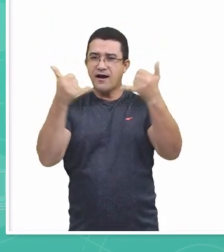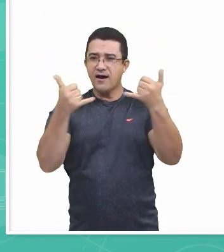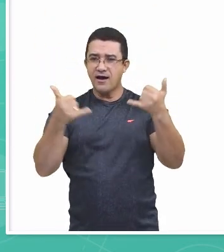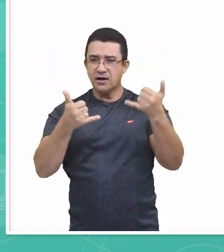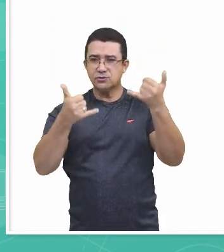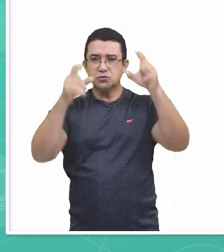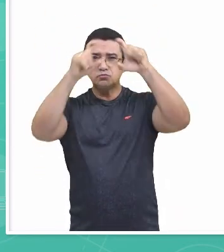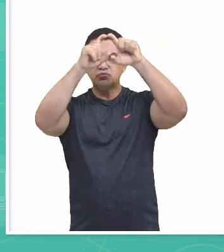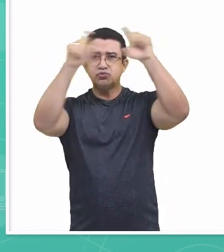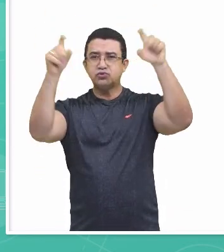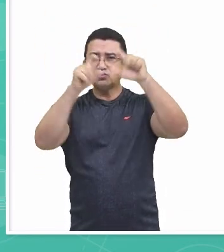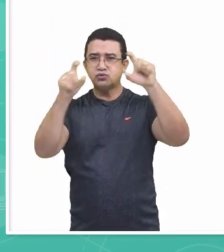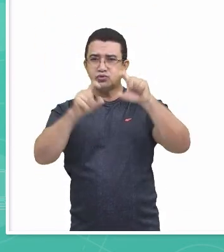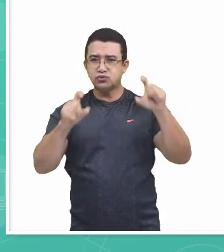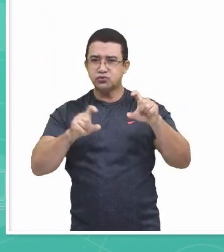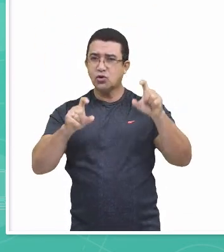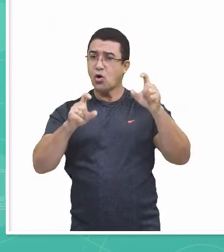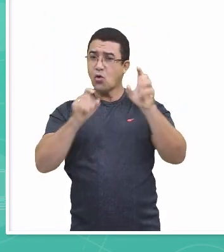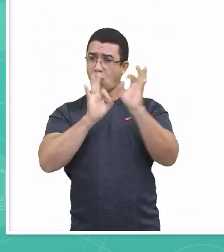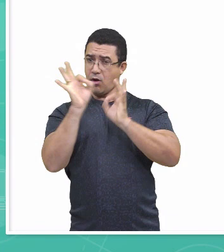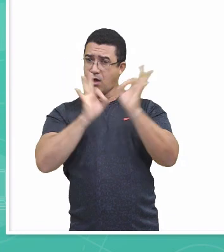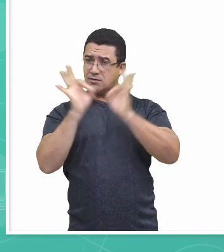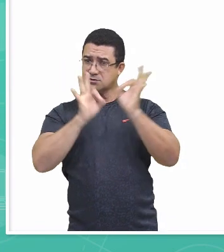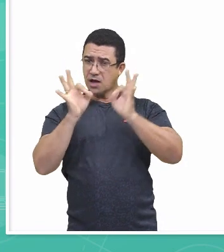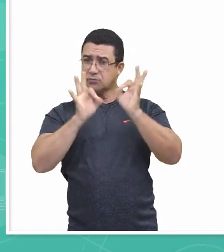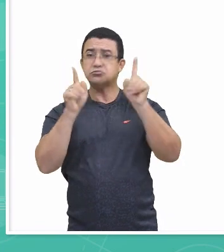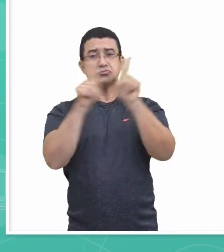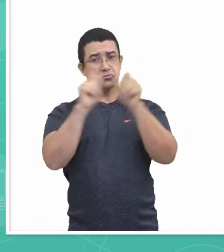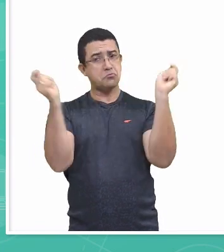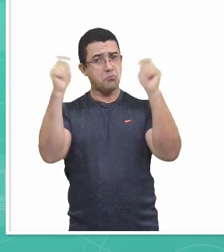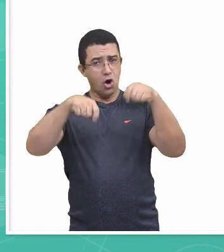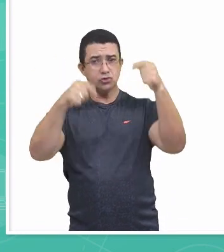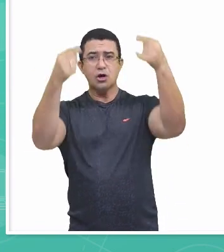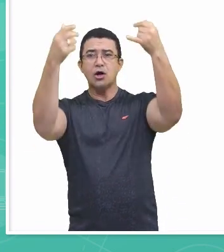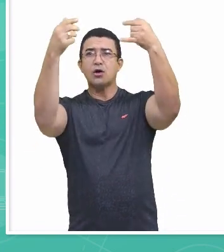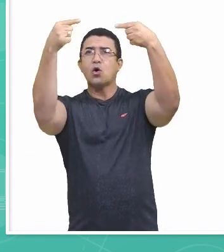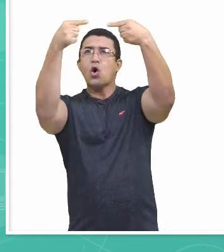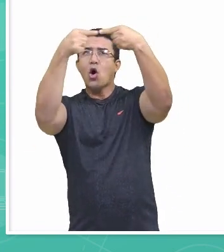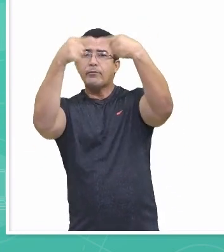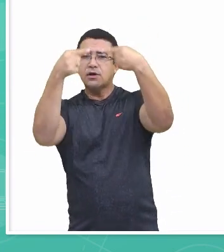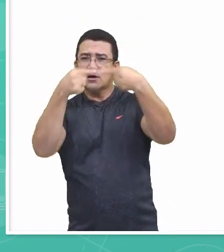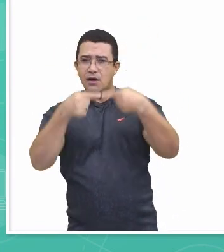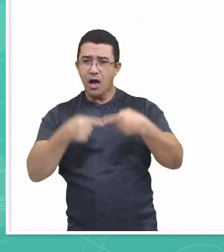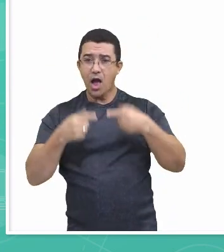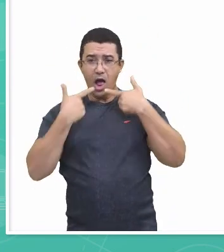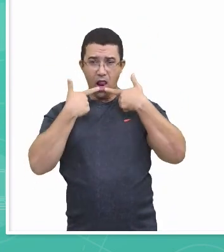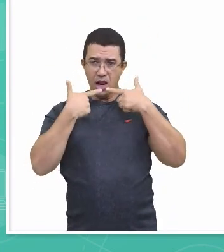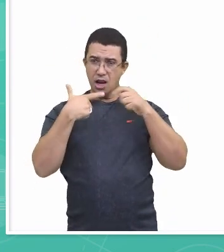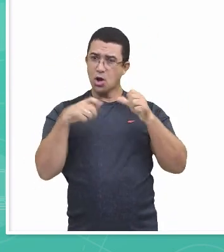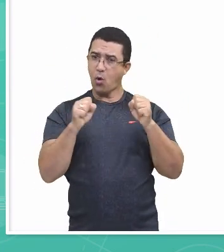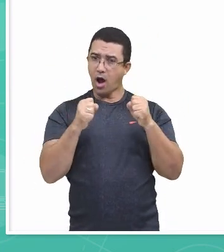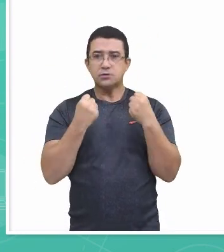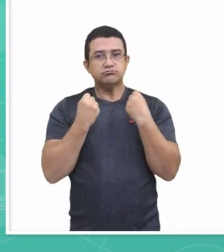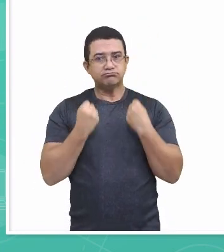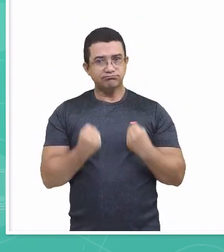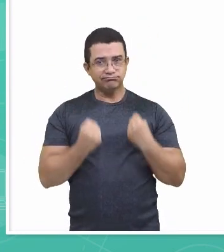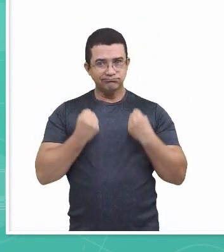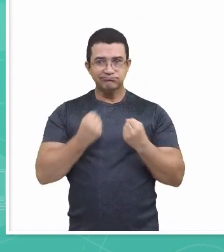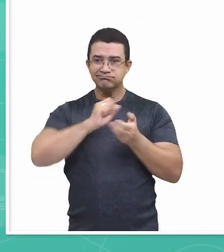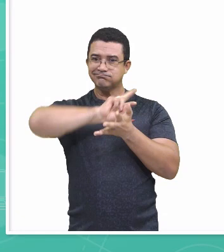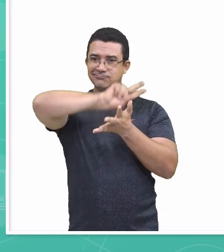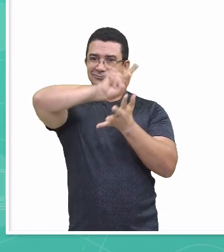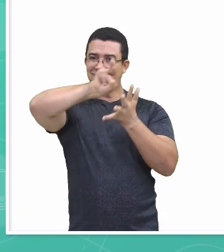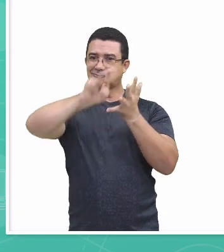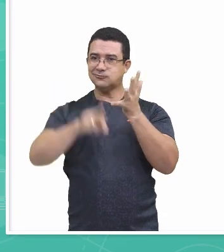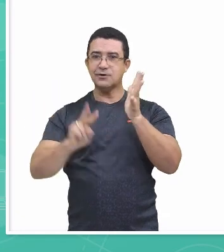em estrofes. Pode também apresentar rimas, utiliza uma linguagem carregada de múltiplos